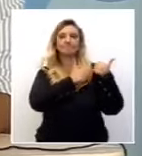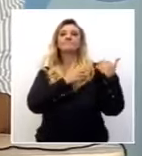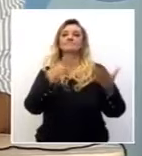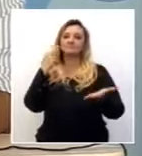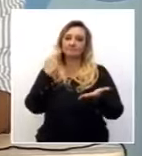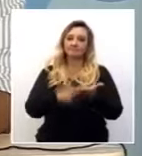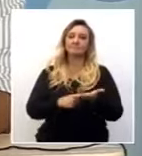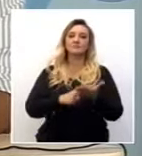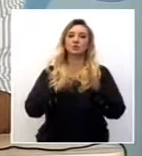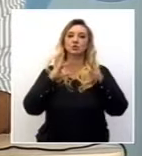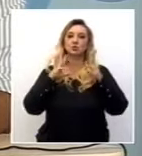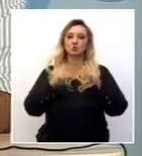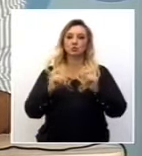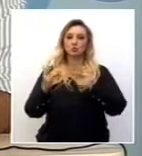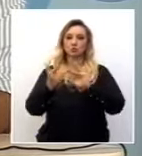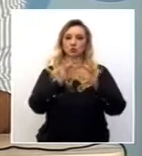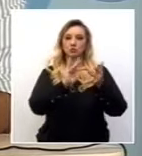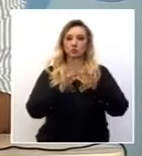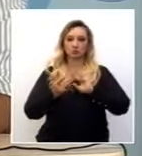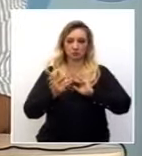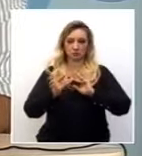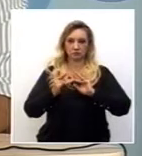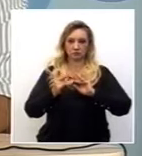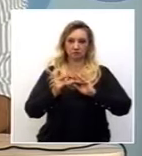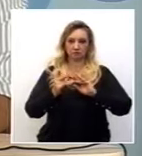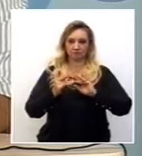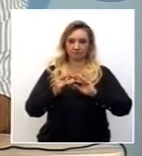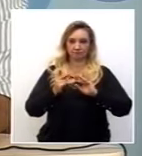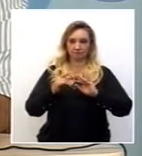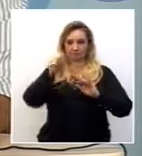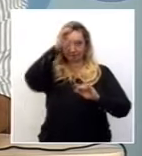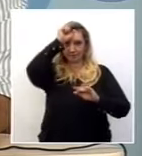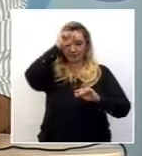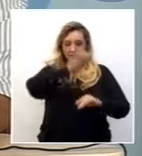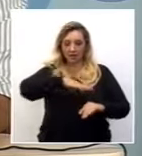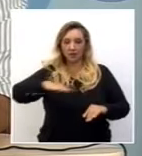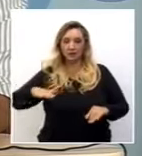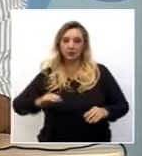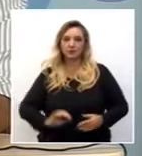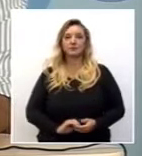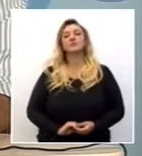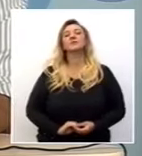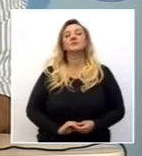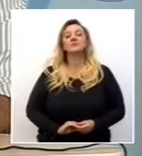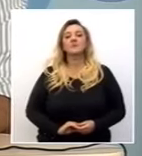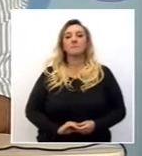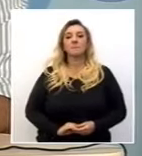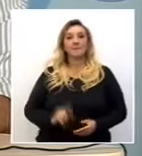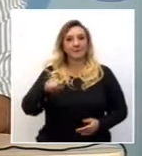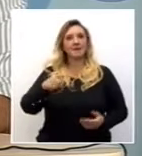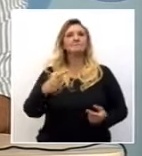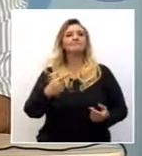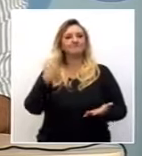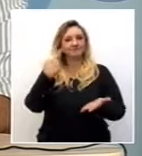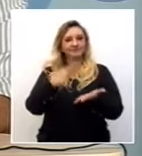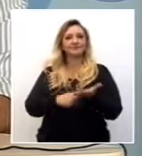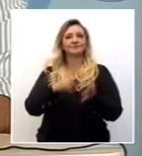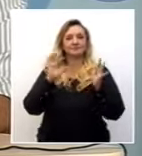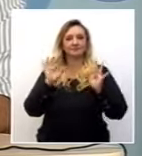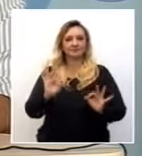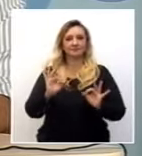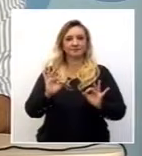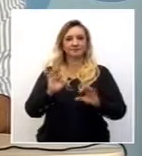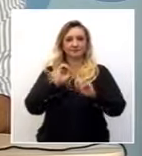de toda a rede com relação ao aprendizado dos alunos, né? Esse compromisso com